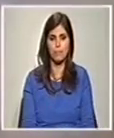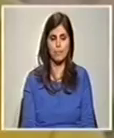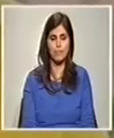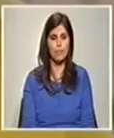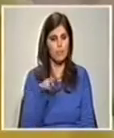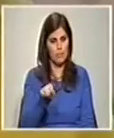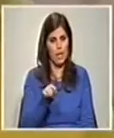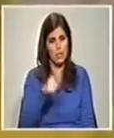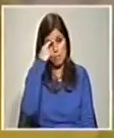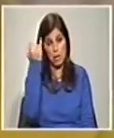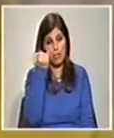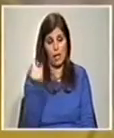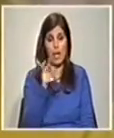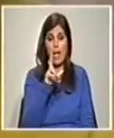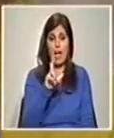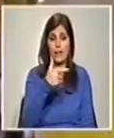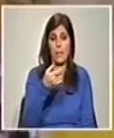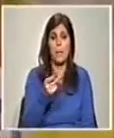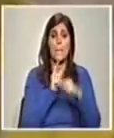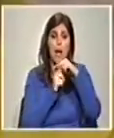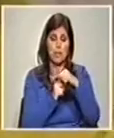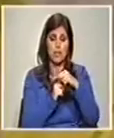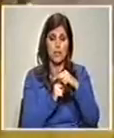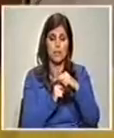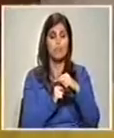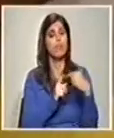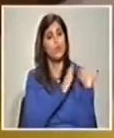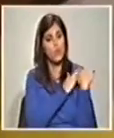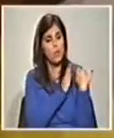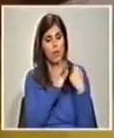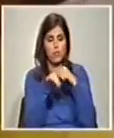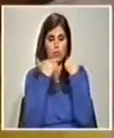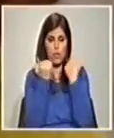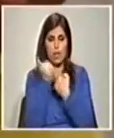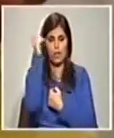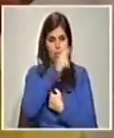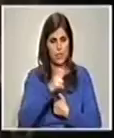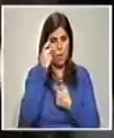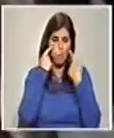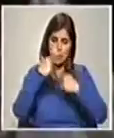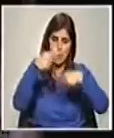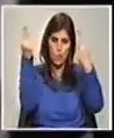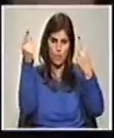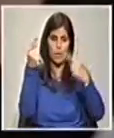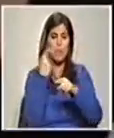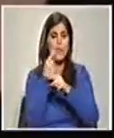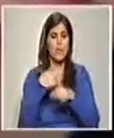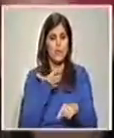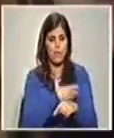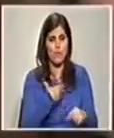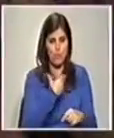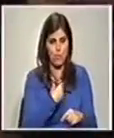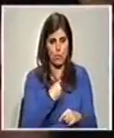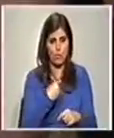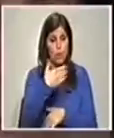Esta foi uma iniciativa RTP+, o braço de responsabilidade social da televisão pública. Porque o mundo é um lugar